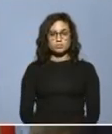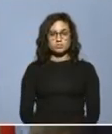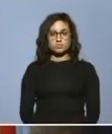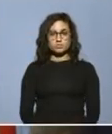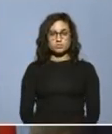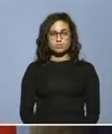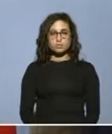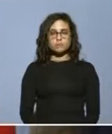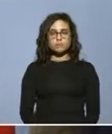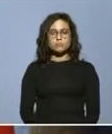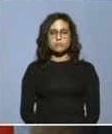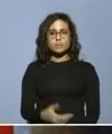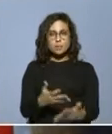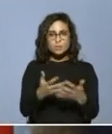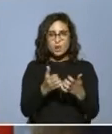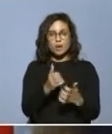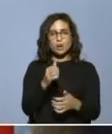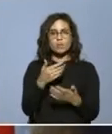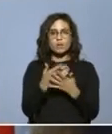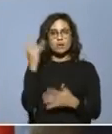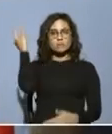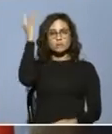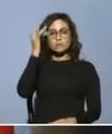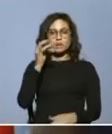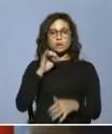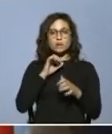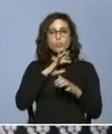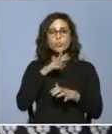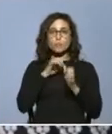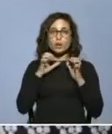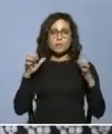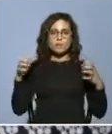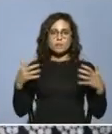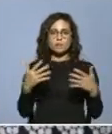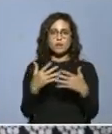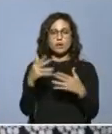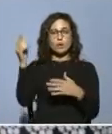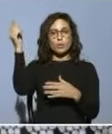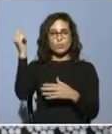Pai, querendo santificar o mundo com a sua vinda,